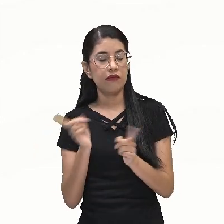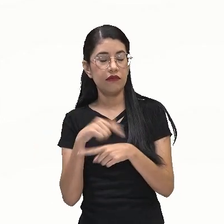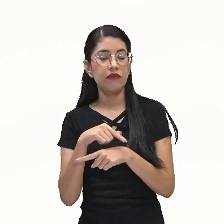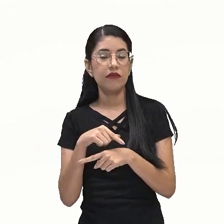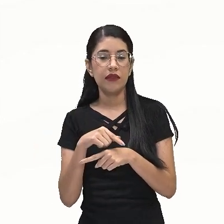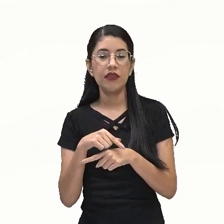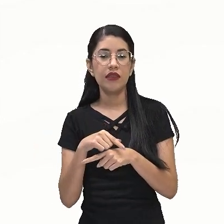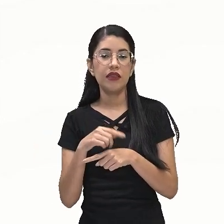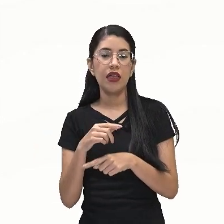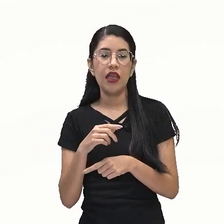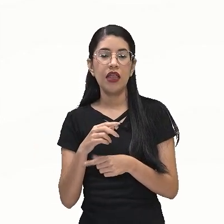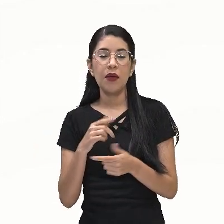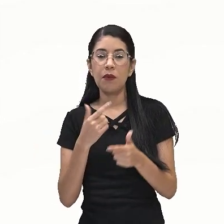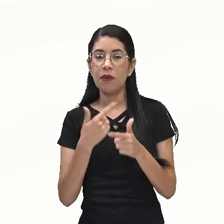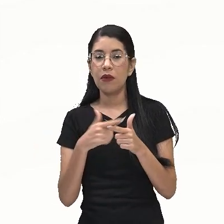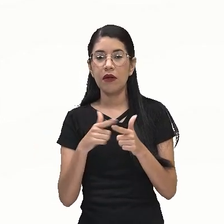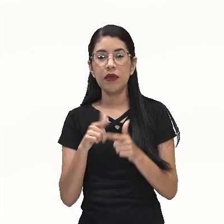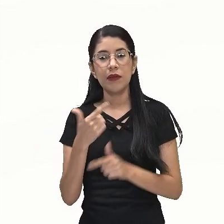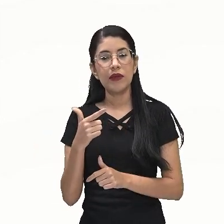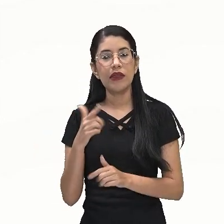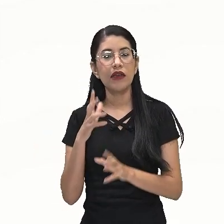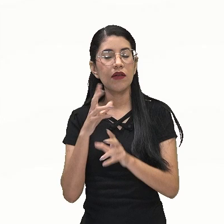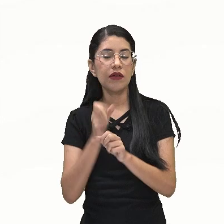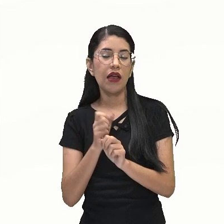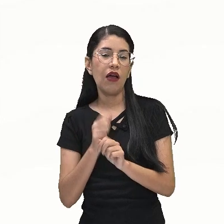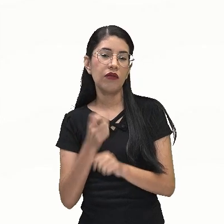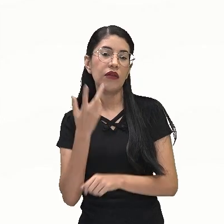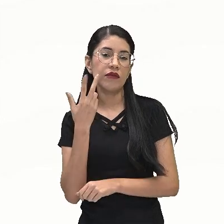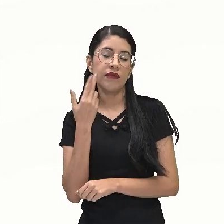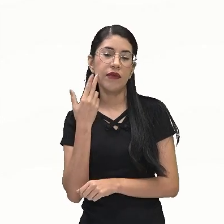isso não vai interferir na solução do meu